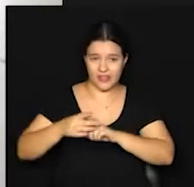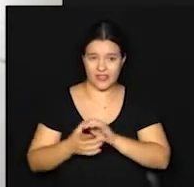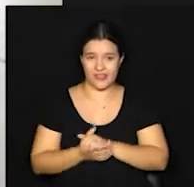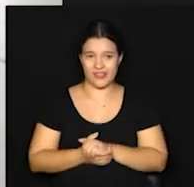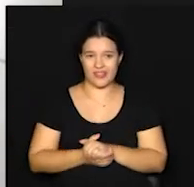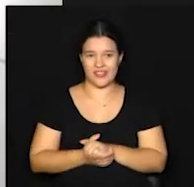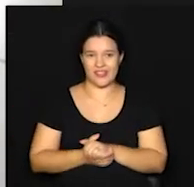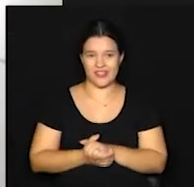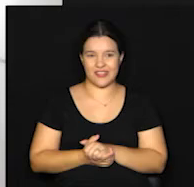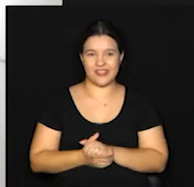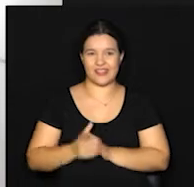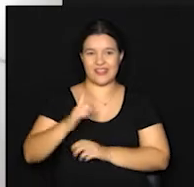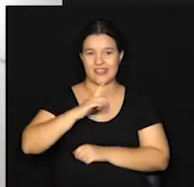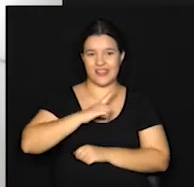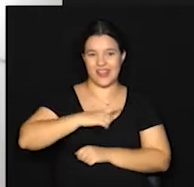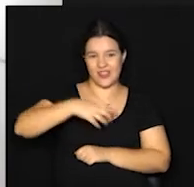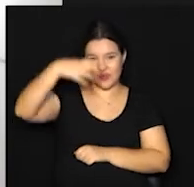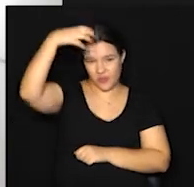rei,